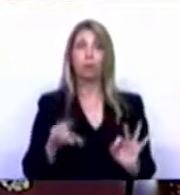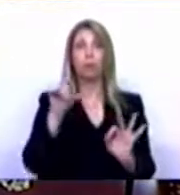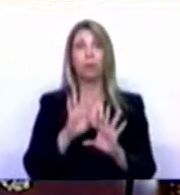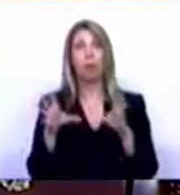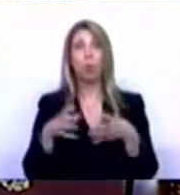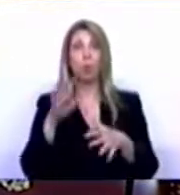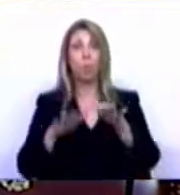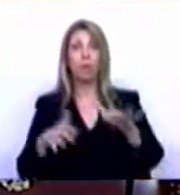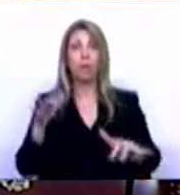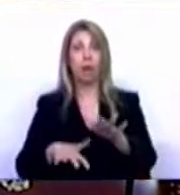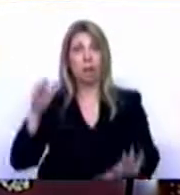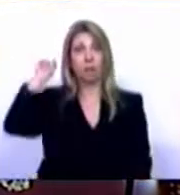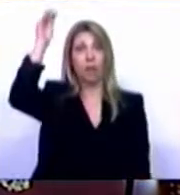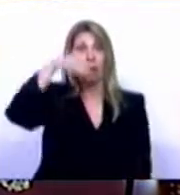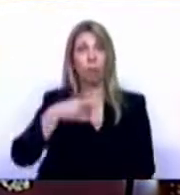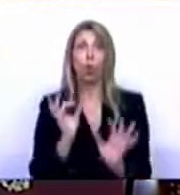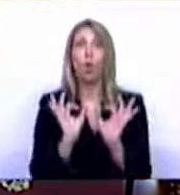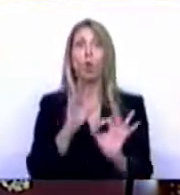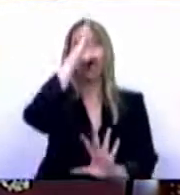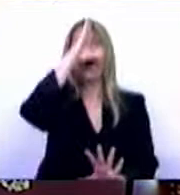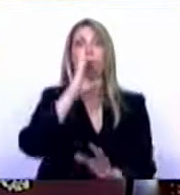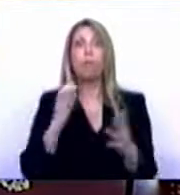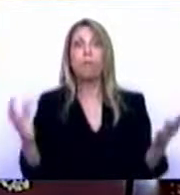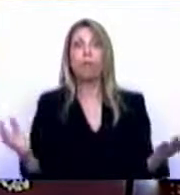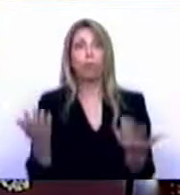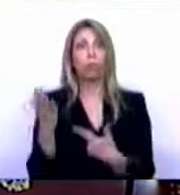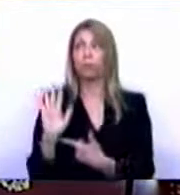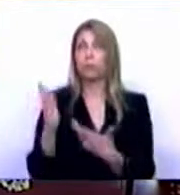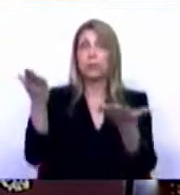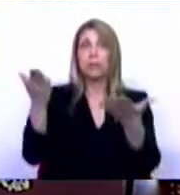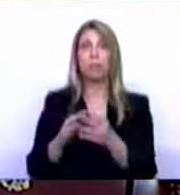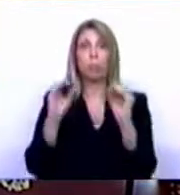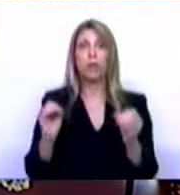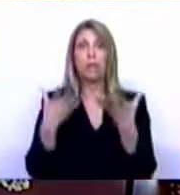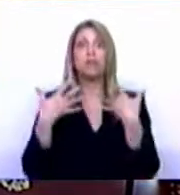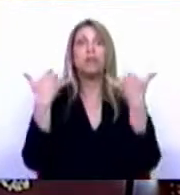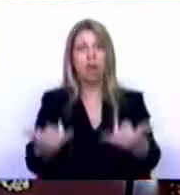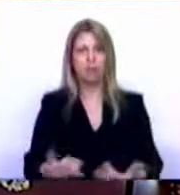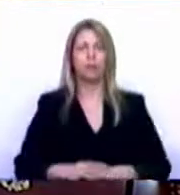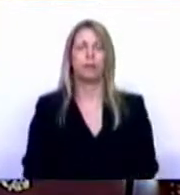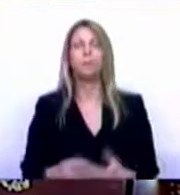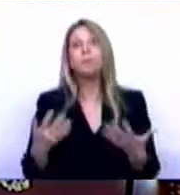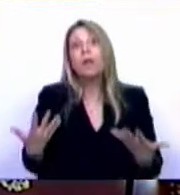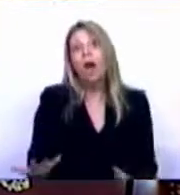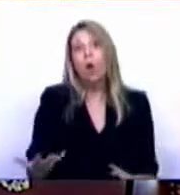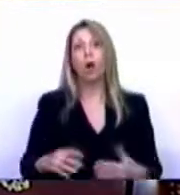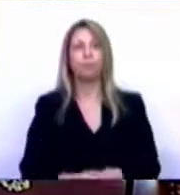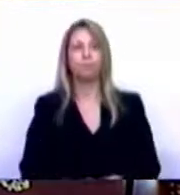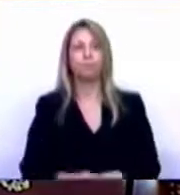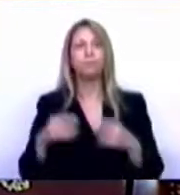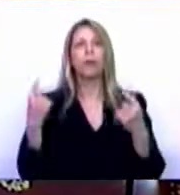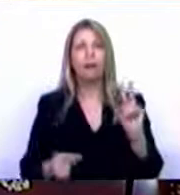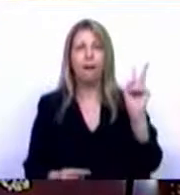na Assembleia da República e o próprio Governo, como é exemplo disso, a iniciativa que vem a seguir. Agora, há